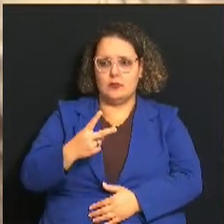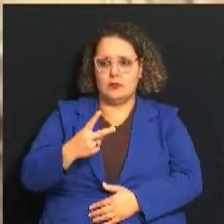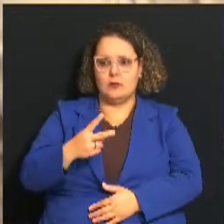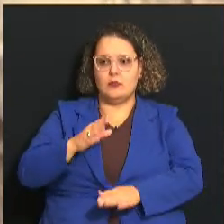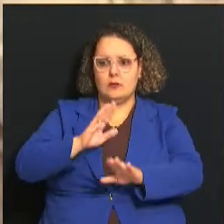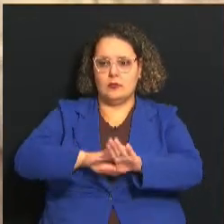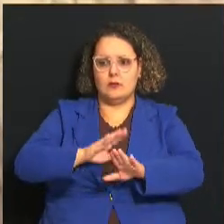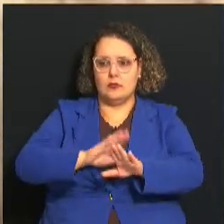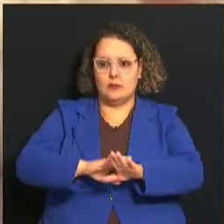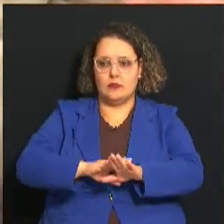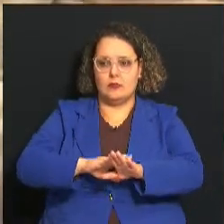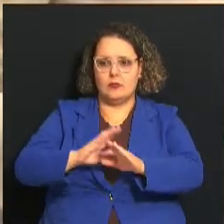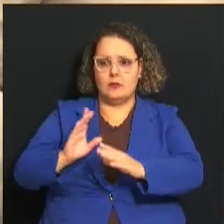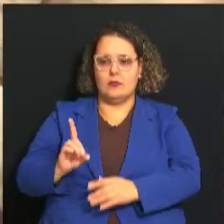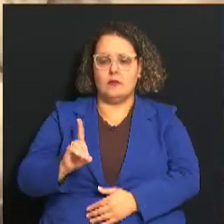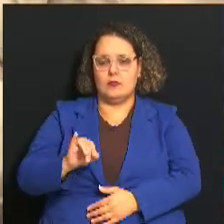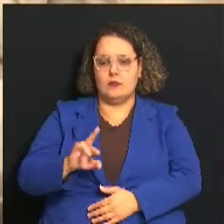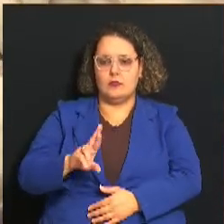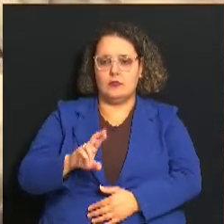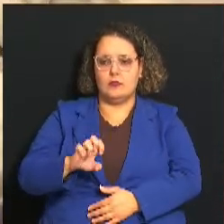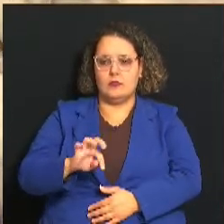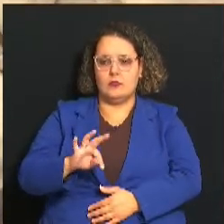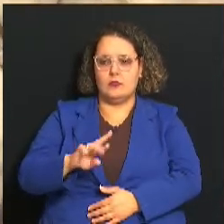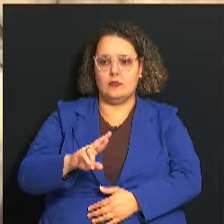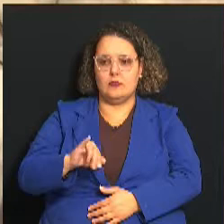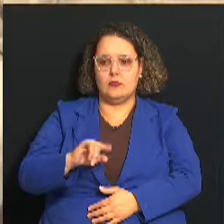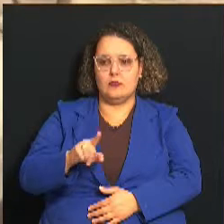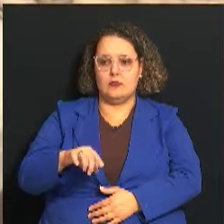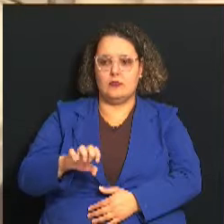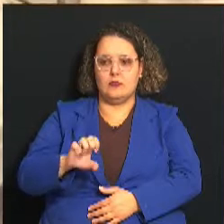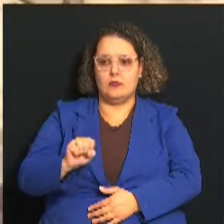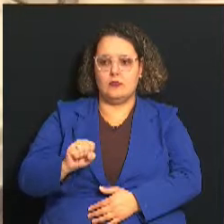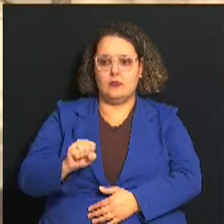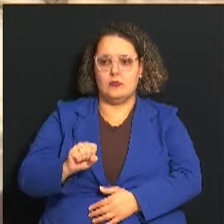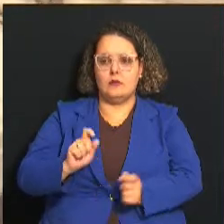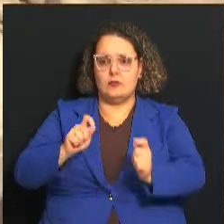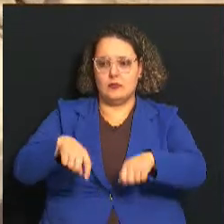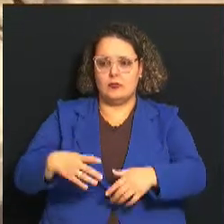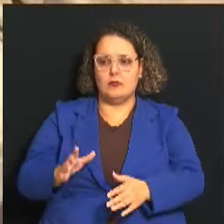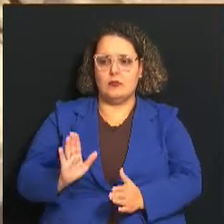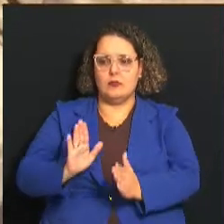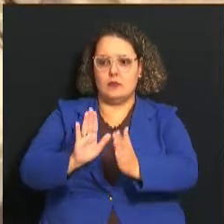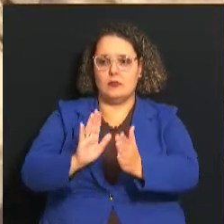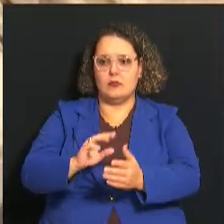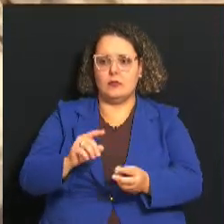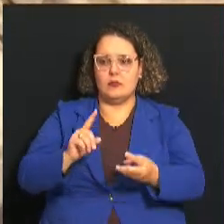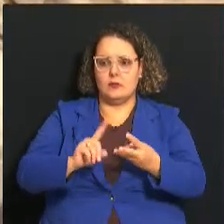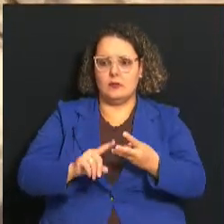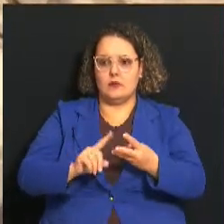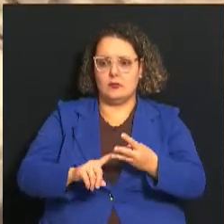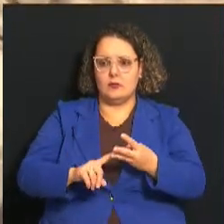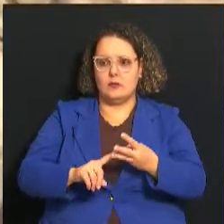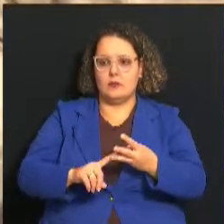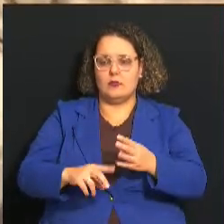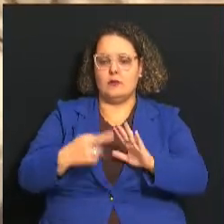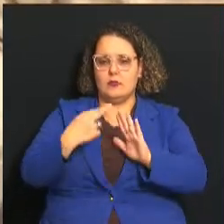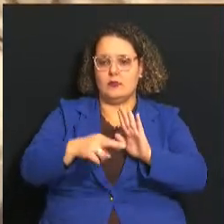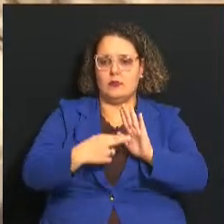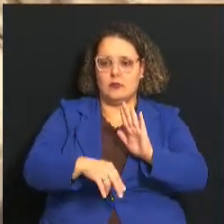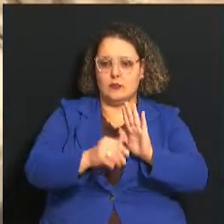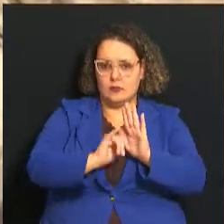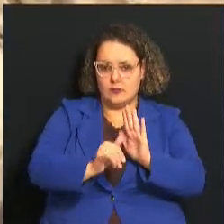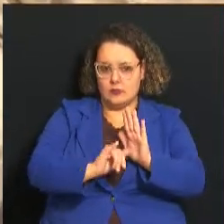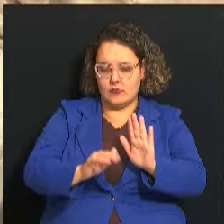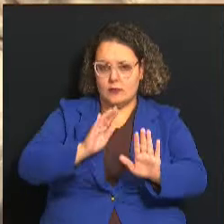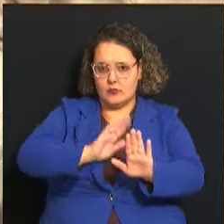e diretrizes para o funcionamento da frente. 3. Elaborar relatórios sobre a atuação